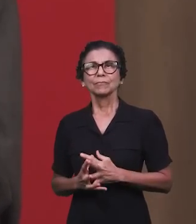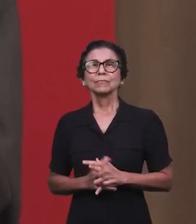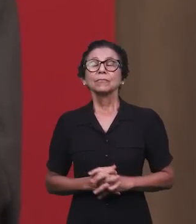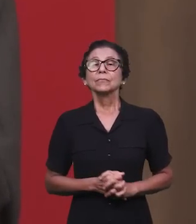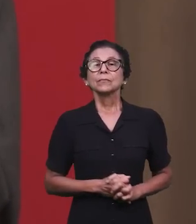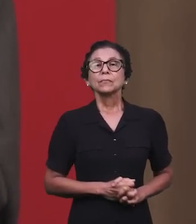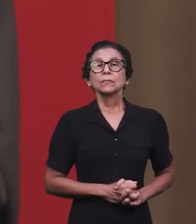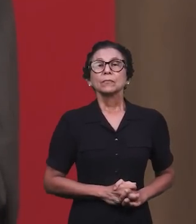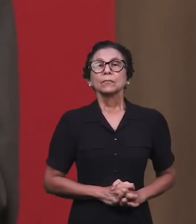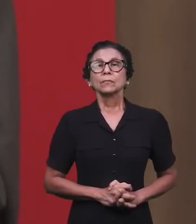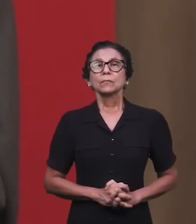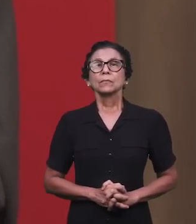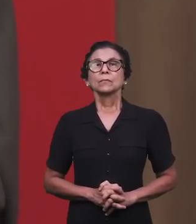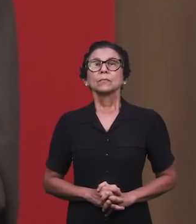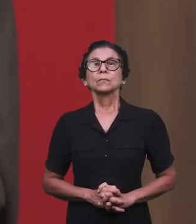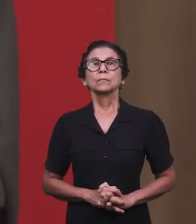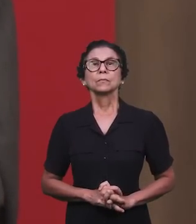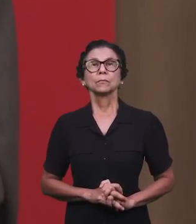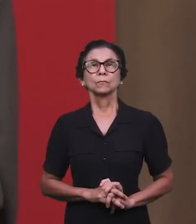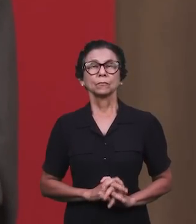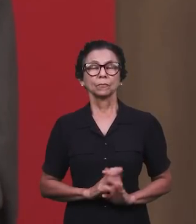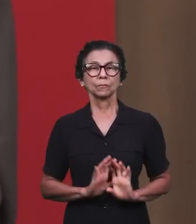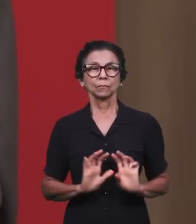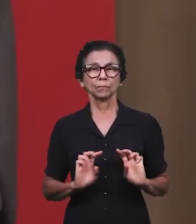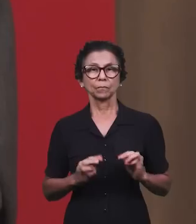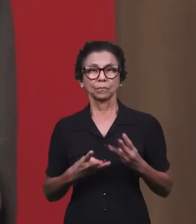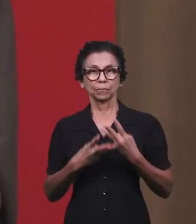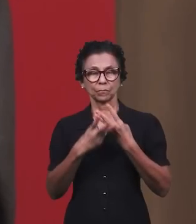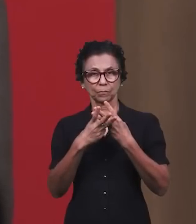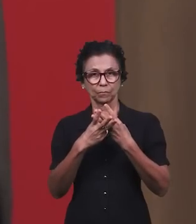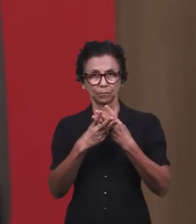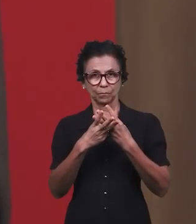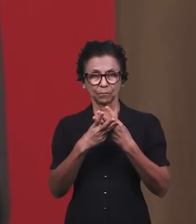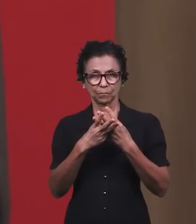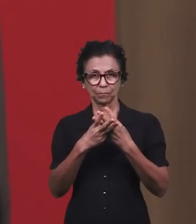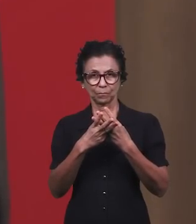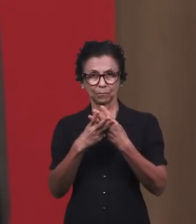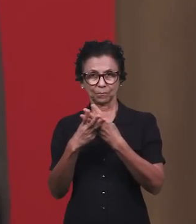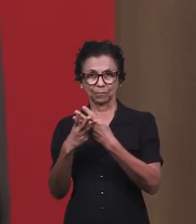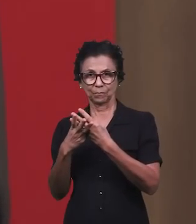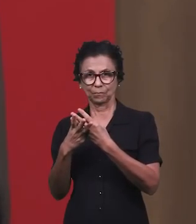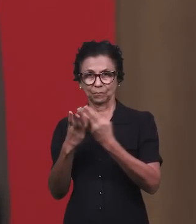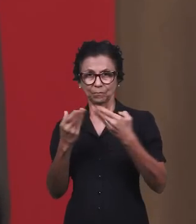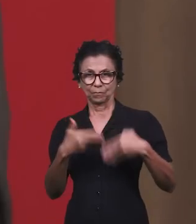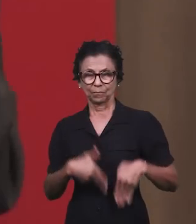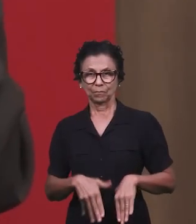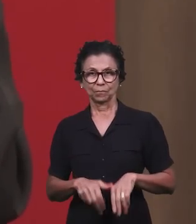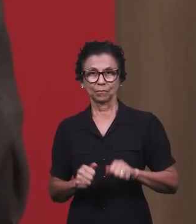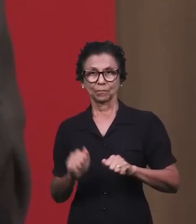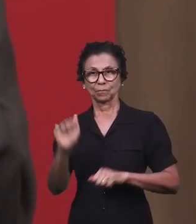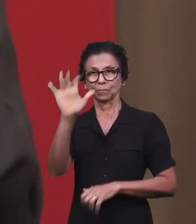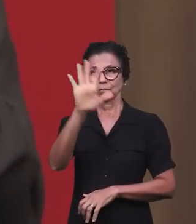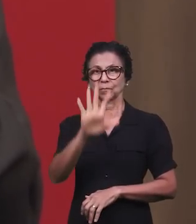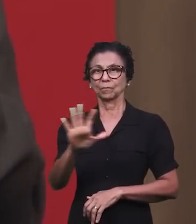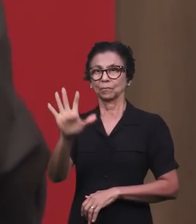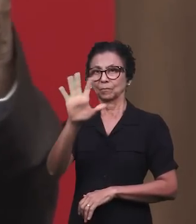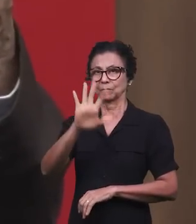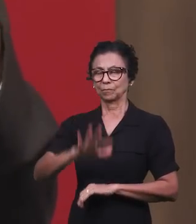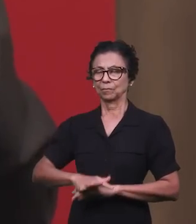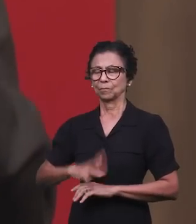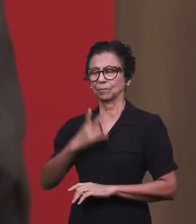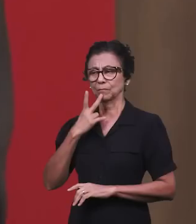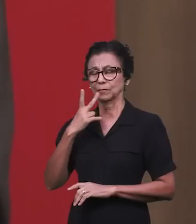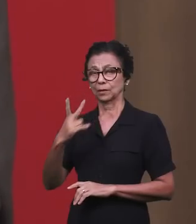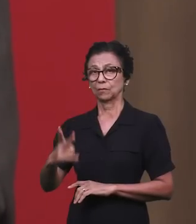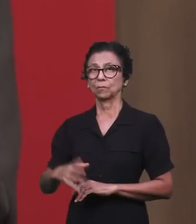nesse momento, esse judeu europeu chamado Theodor Herz, ele disse, eu crio hoje, estava no primeiro